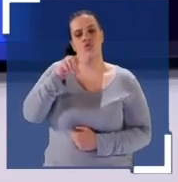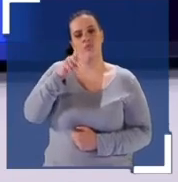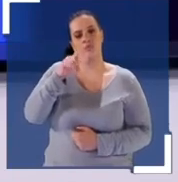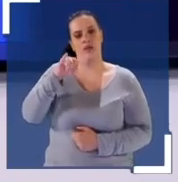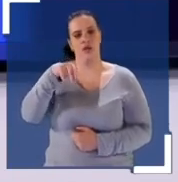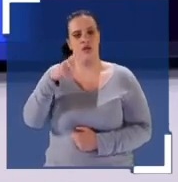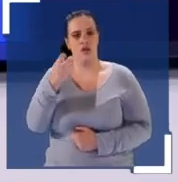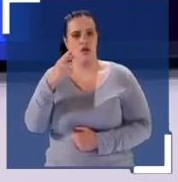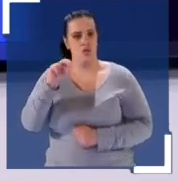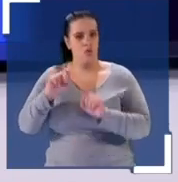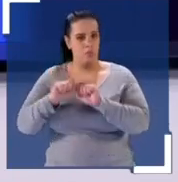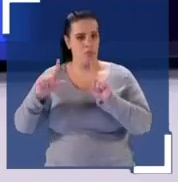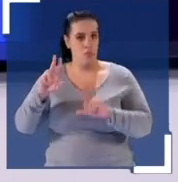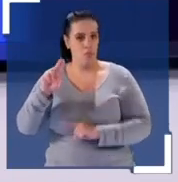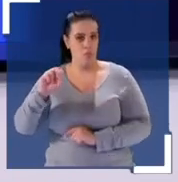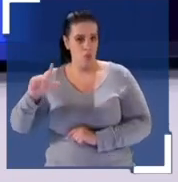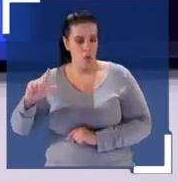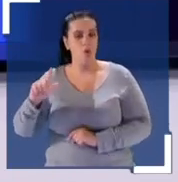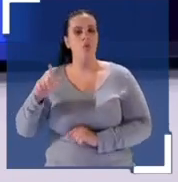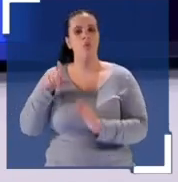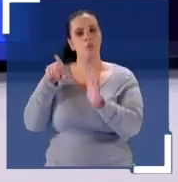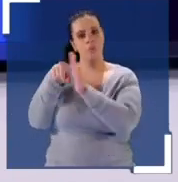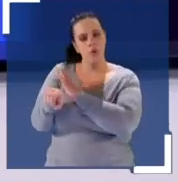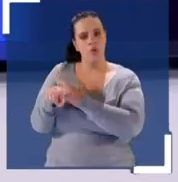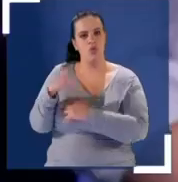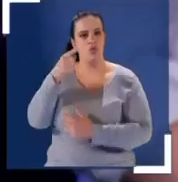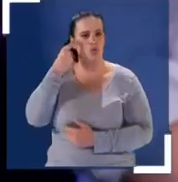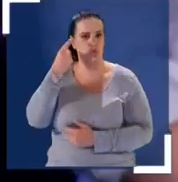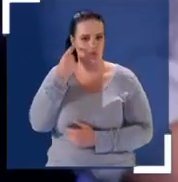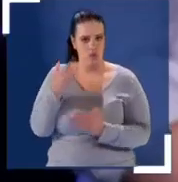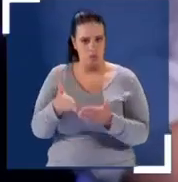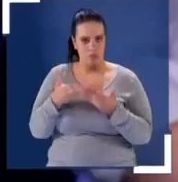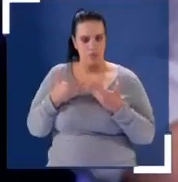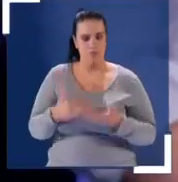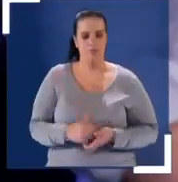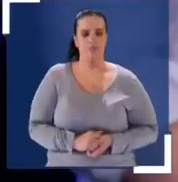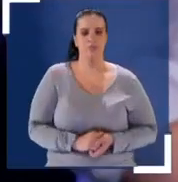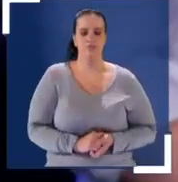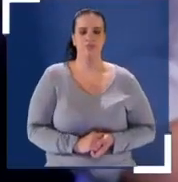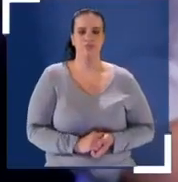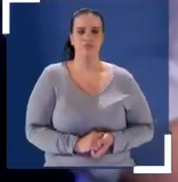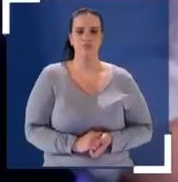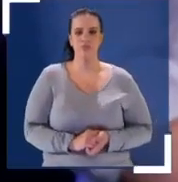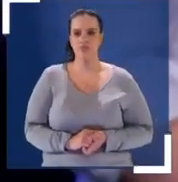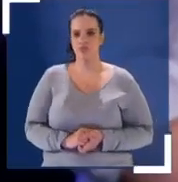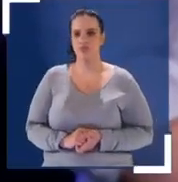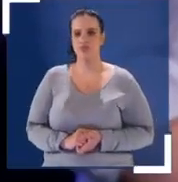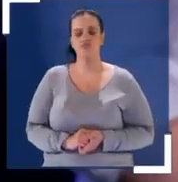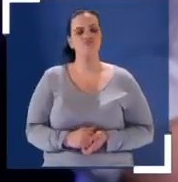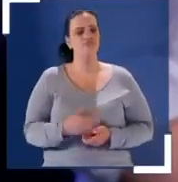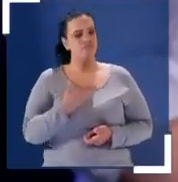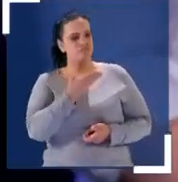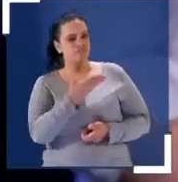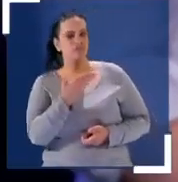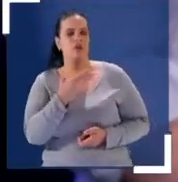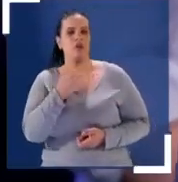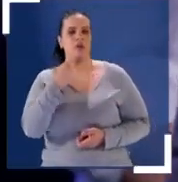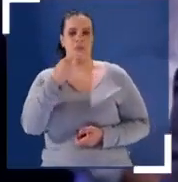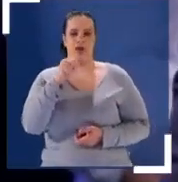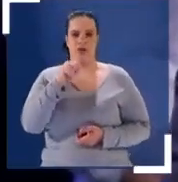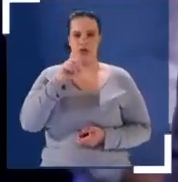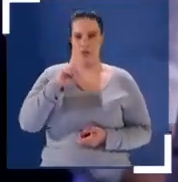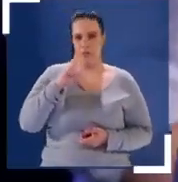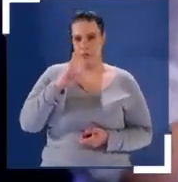Diogo, sua pergunta ao candidato João Dória, por favor. Candidato, o senhor é do PSDB e prega o